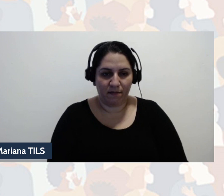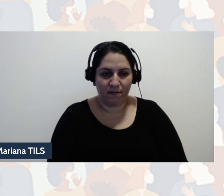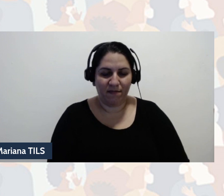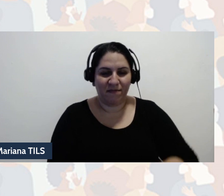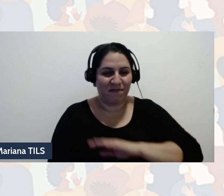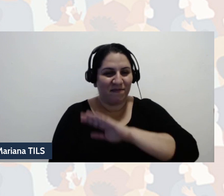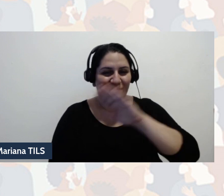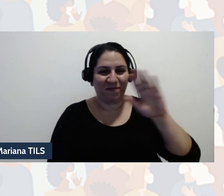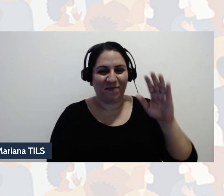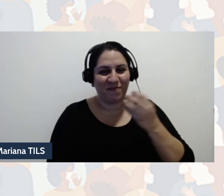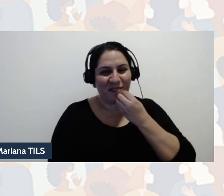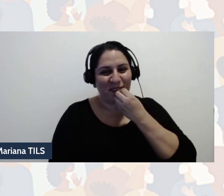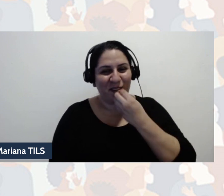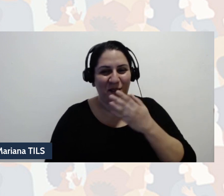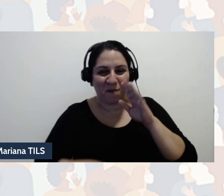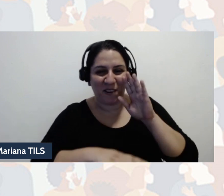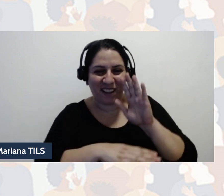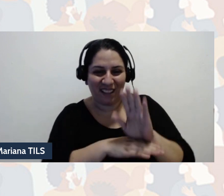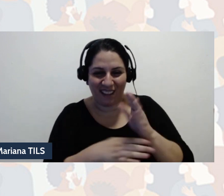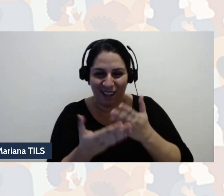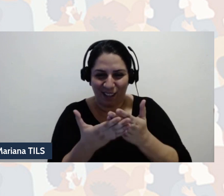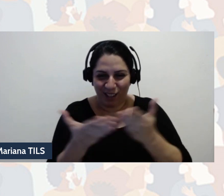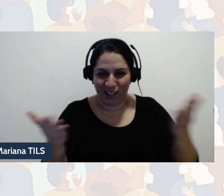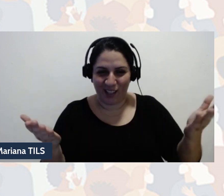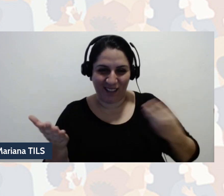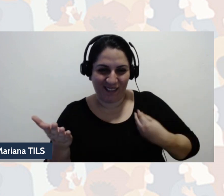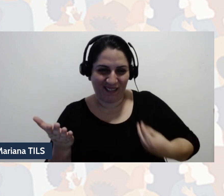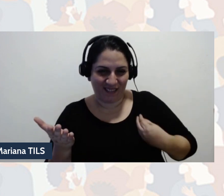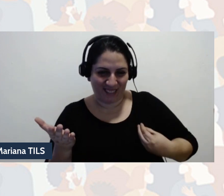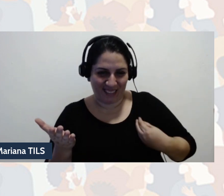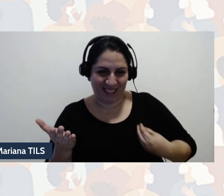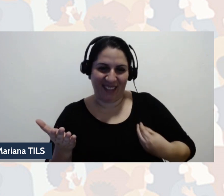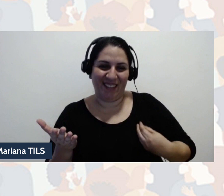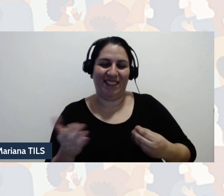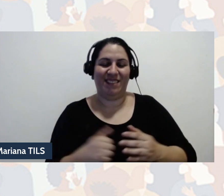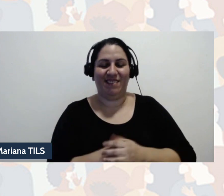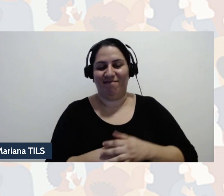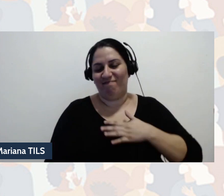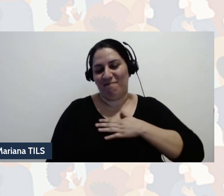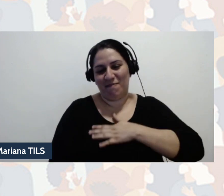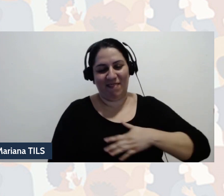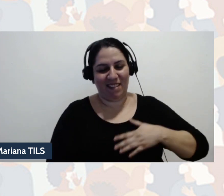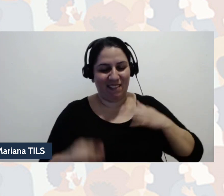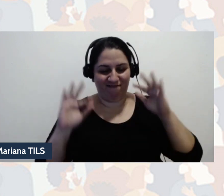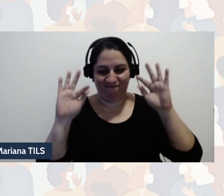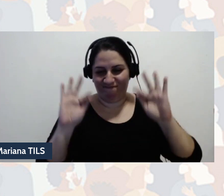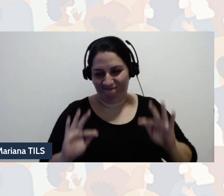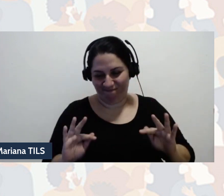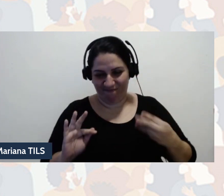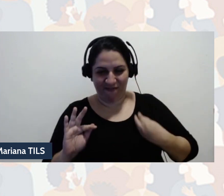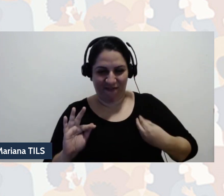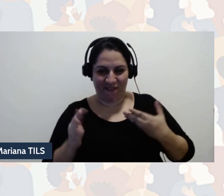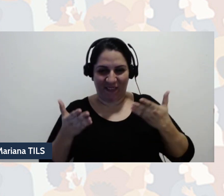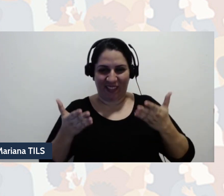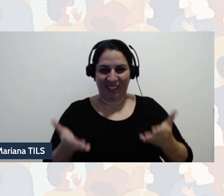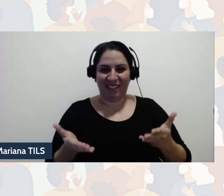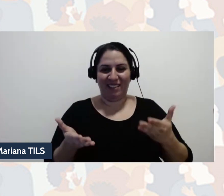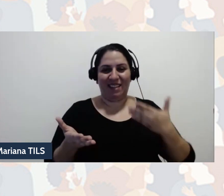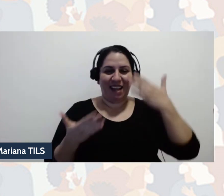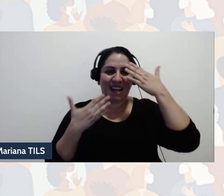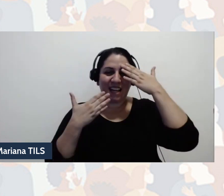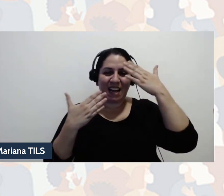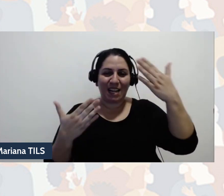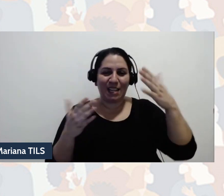Boa tarde a todas, todos e todes. É um grande prazer estar aqui. Agradeço imensamente